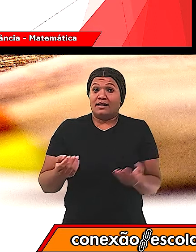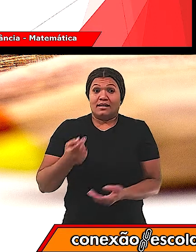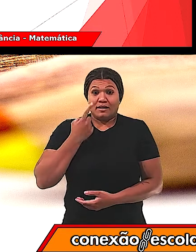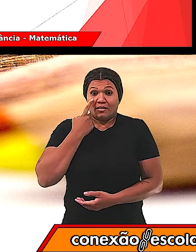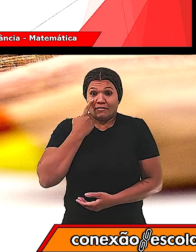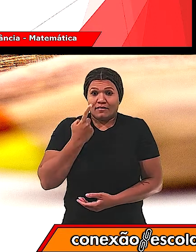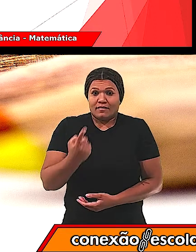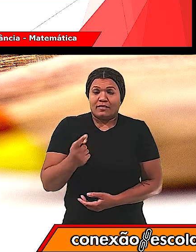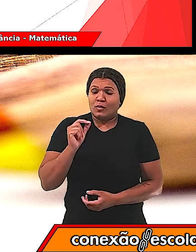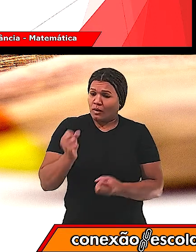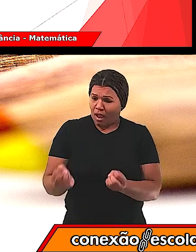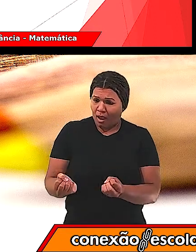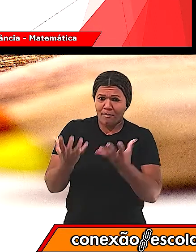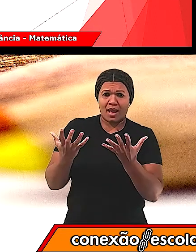Olha quem